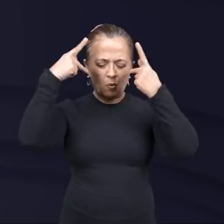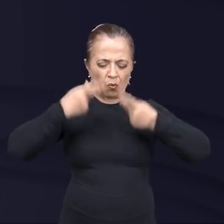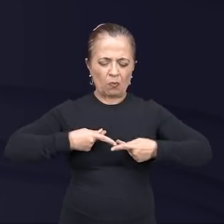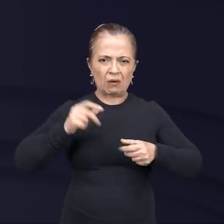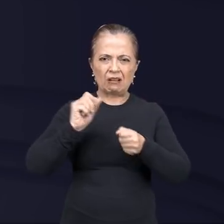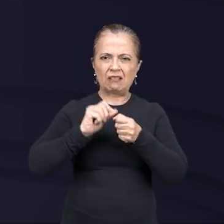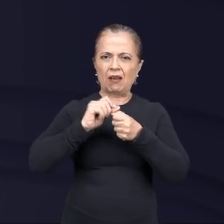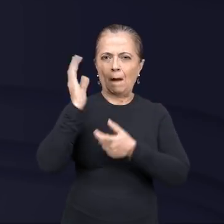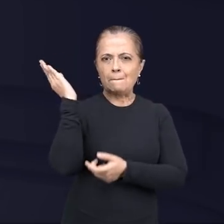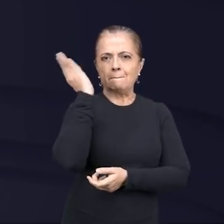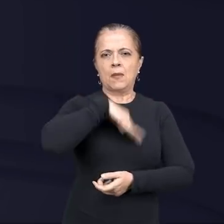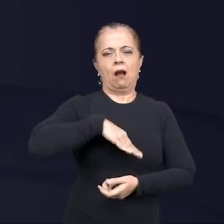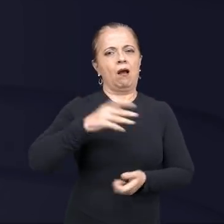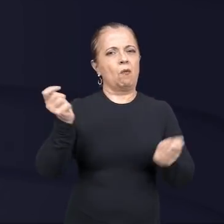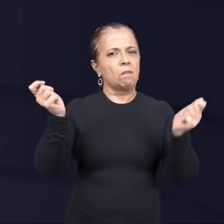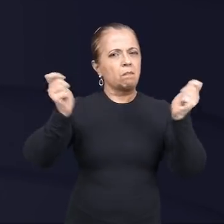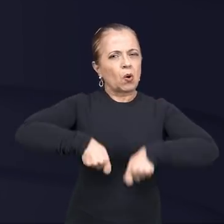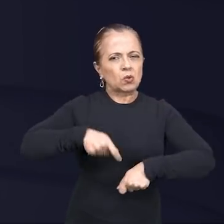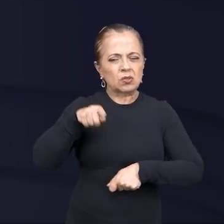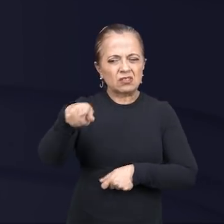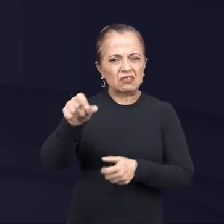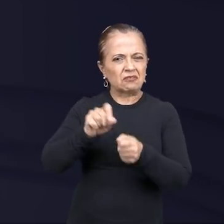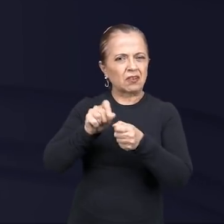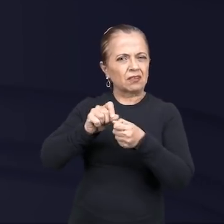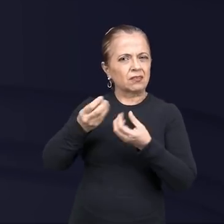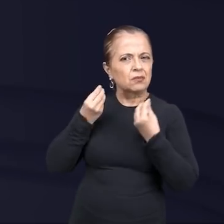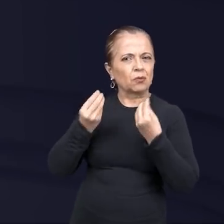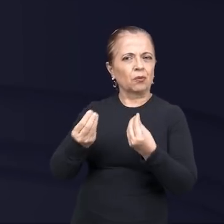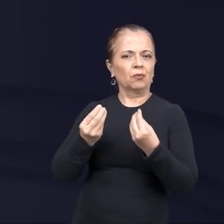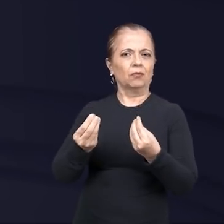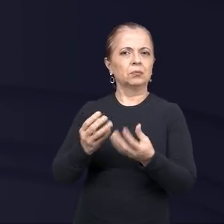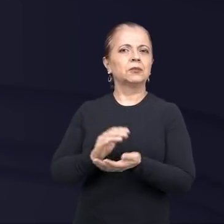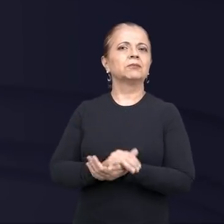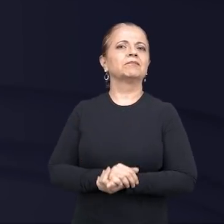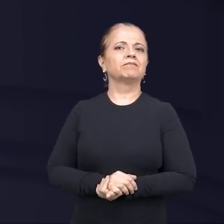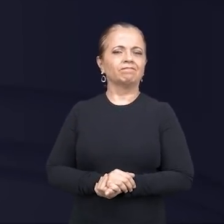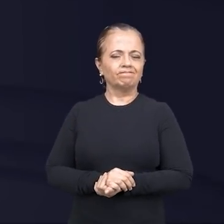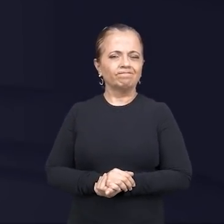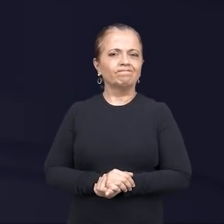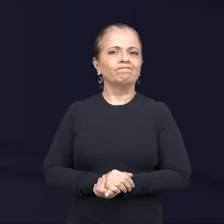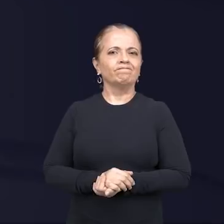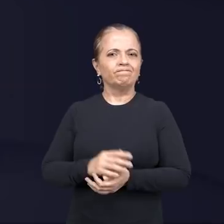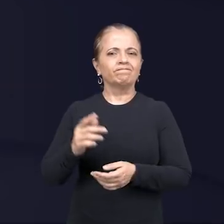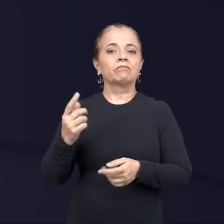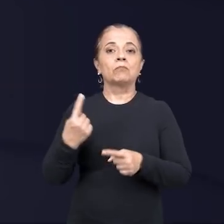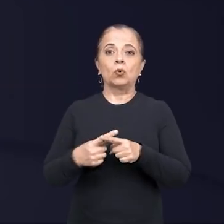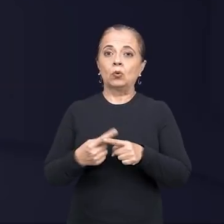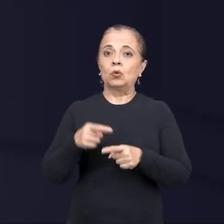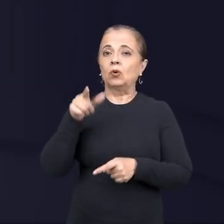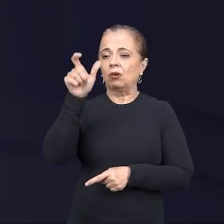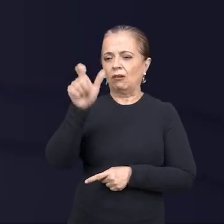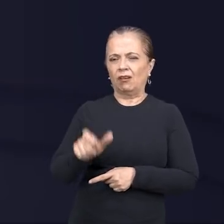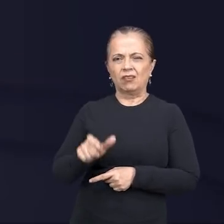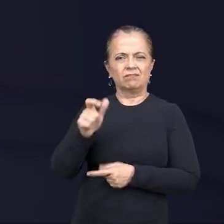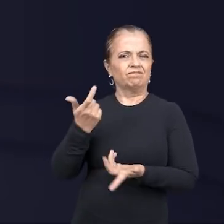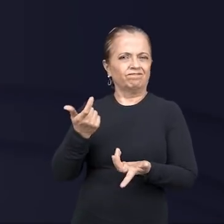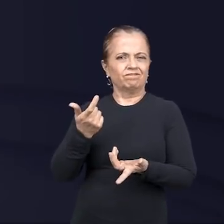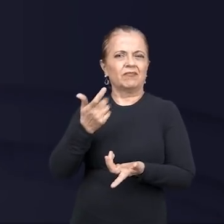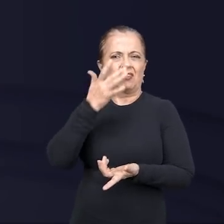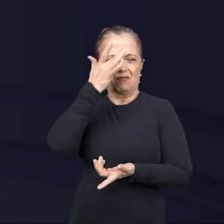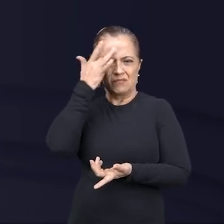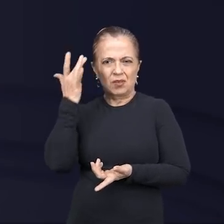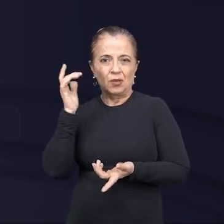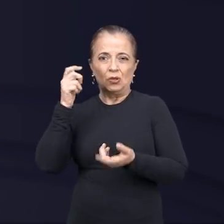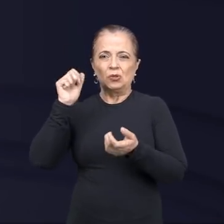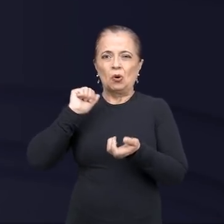miséria humana, até onde o ser humano é capaz de ir, né, com seus desígnios. E,